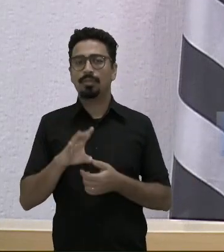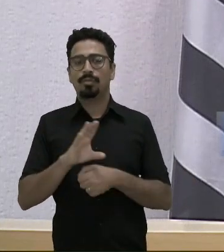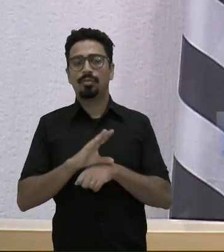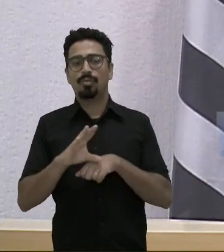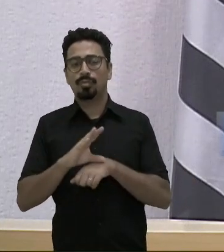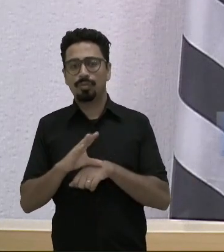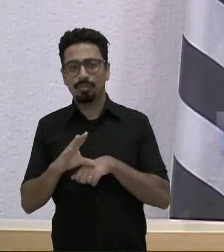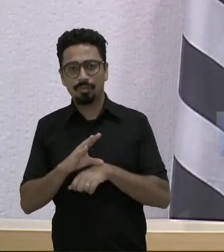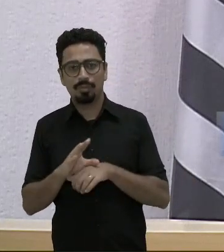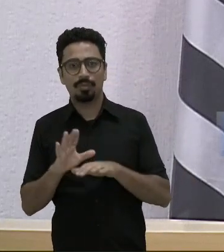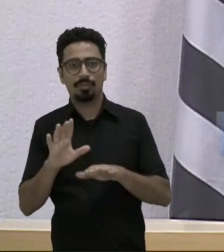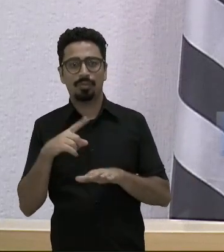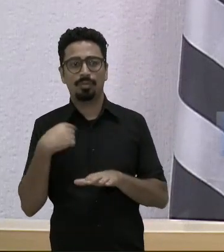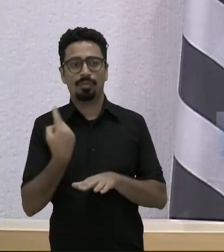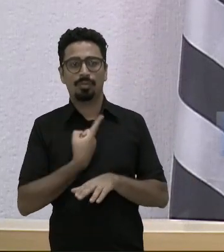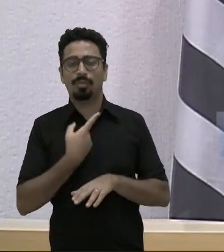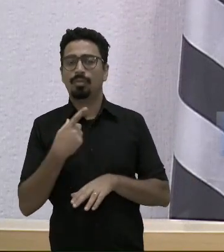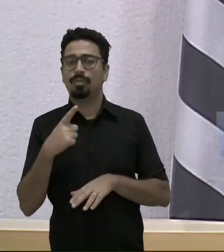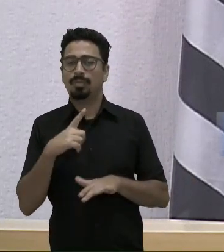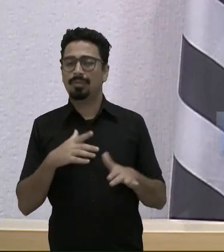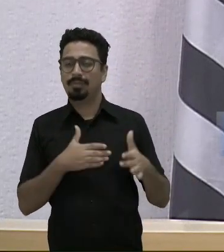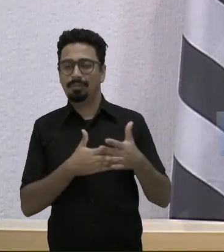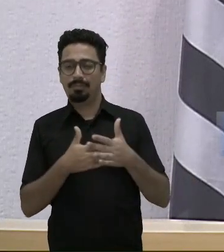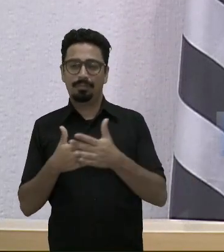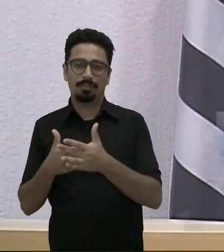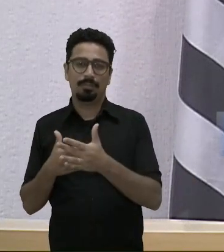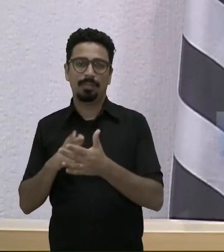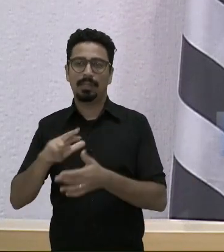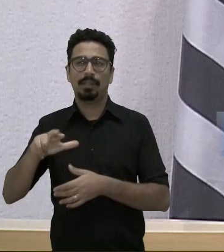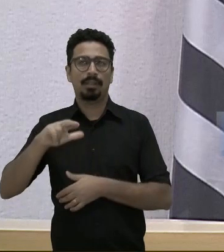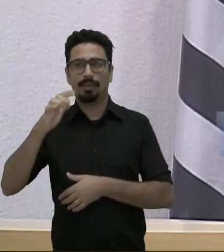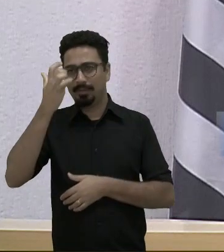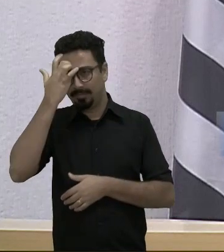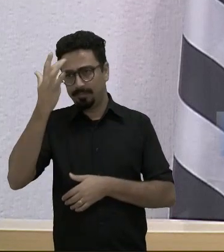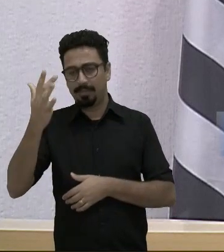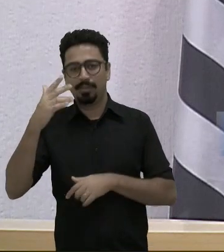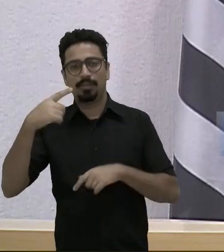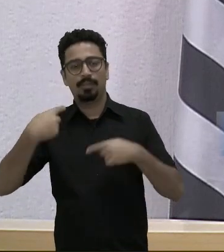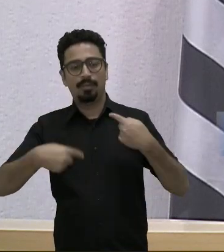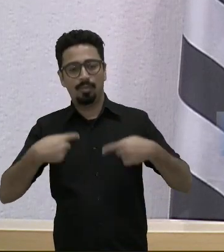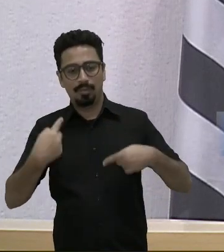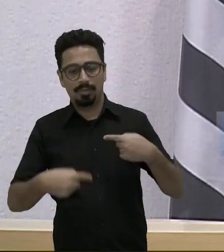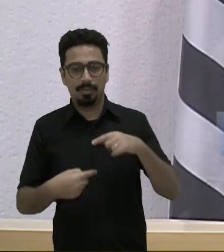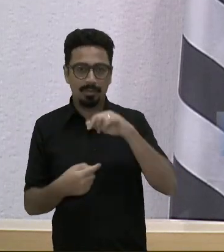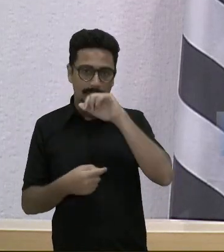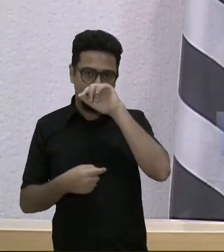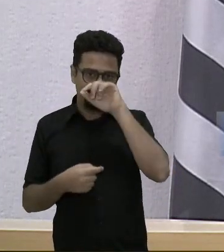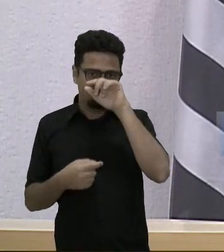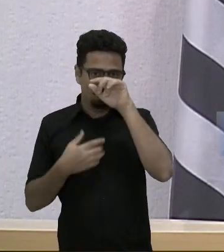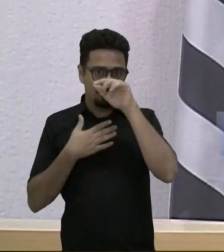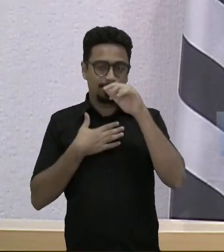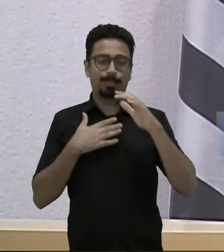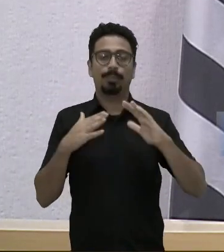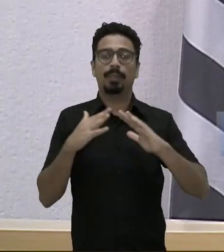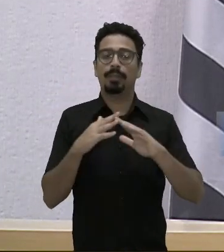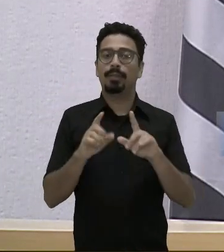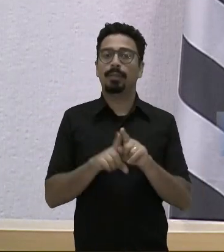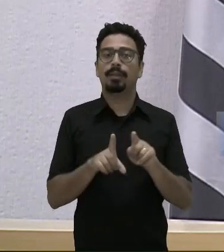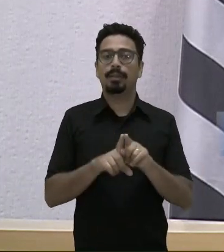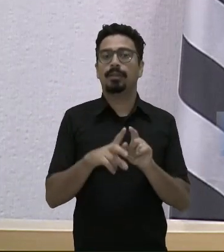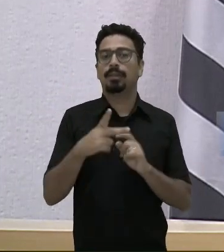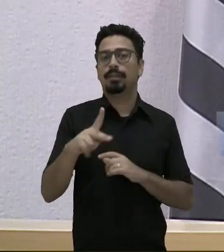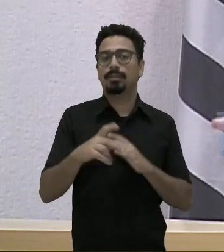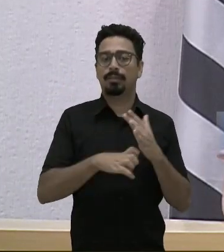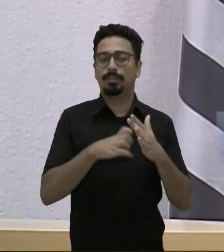de garçom. Nós temos alguns entraves que não é tão fácil na política, nem nada. Na minha casa, na tua empresa,